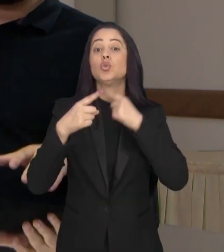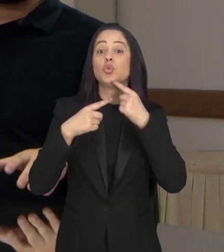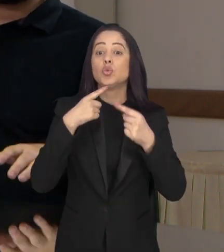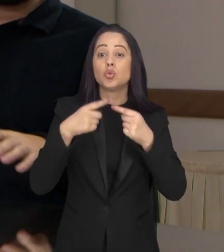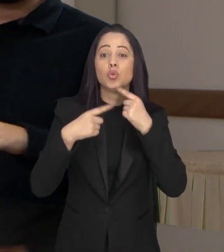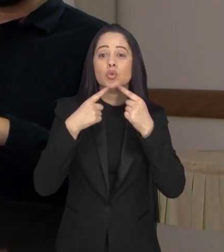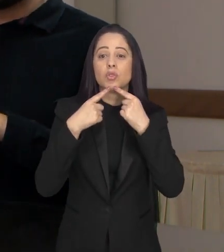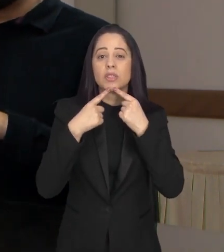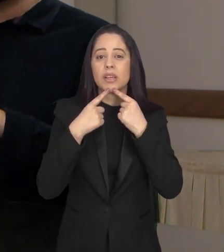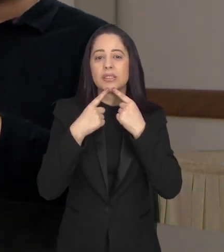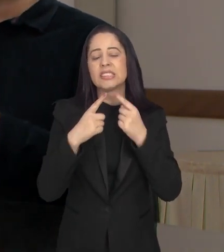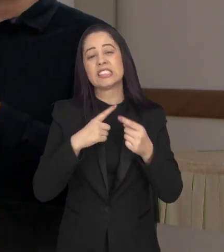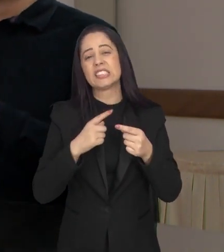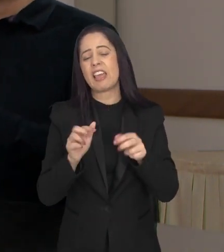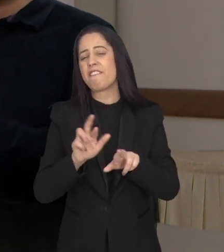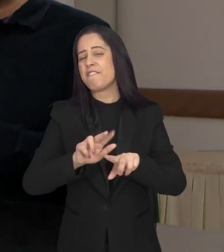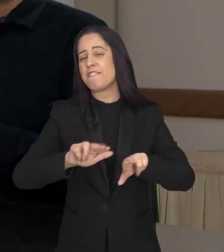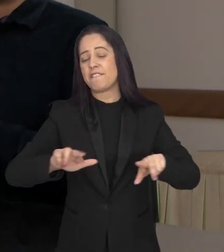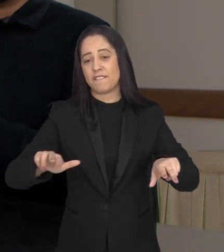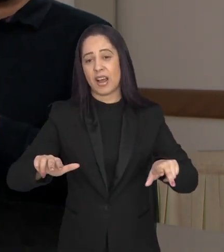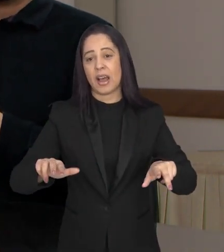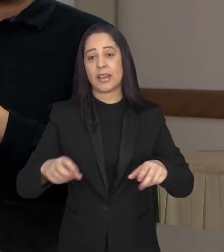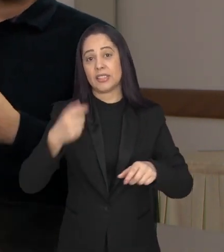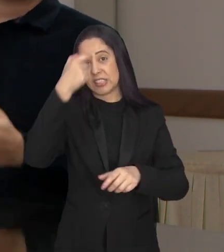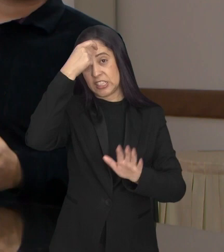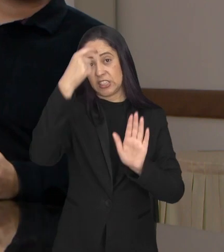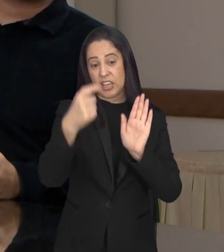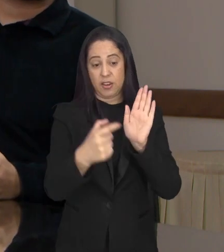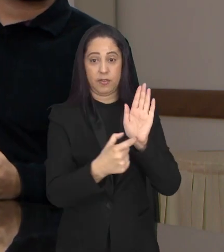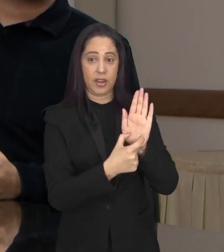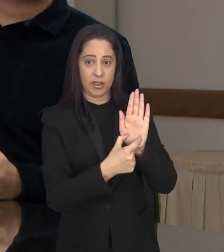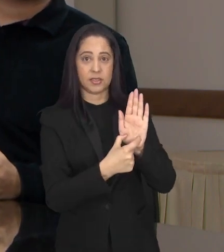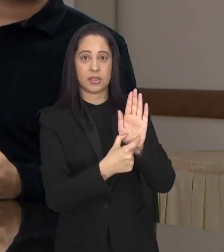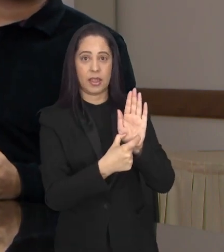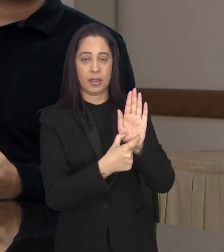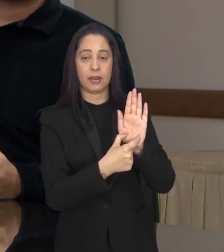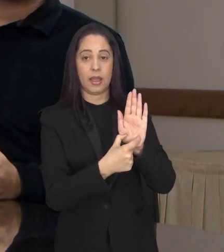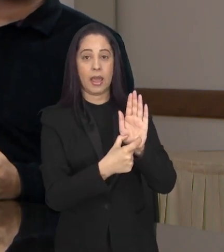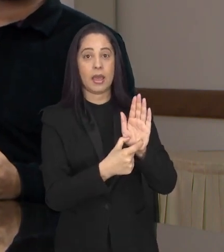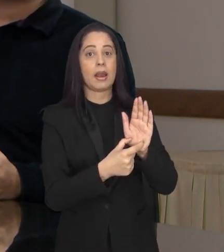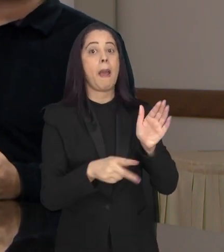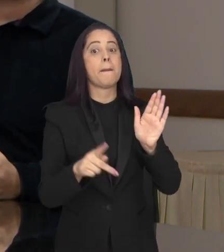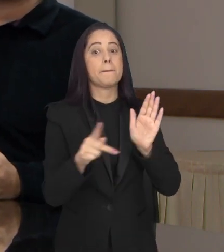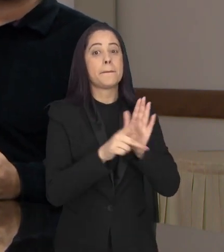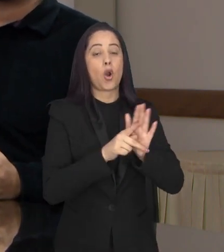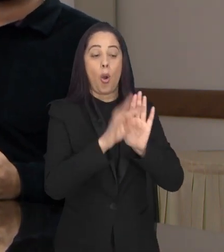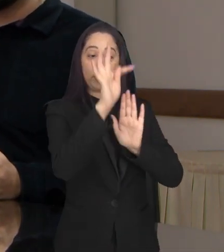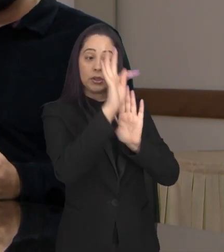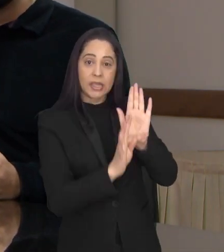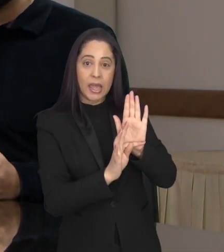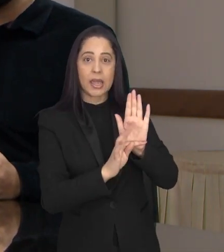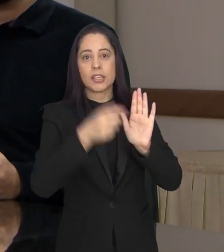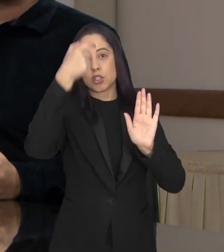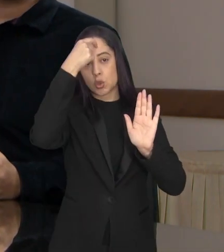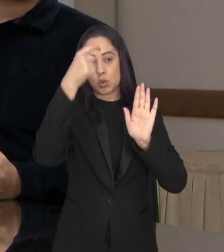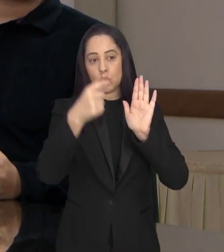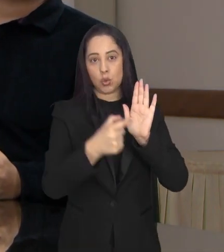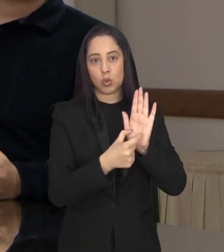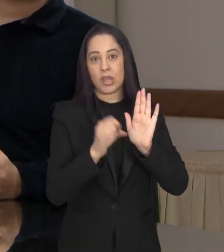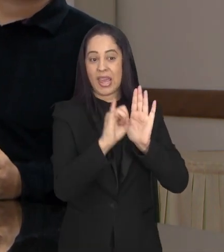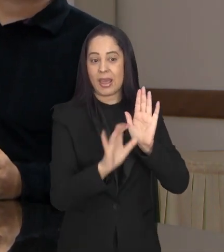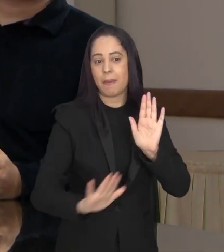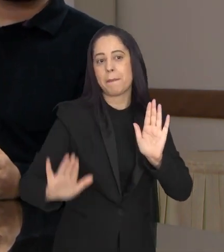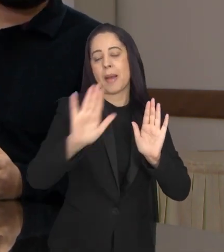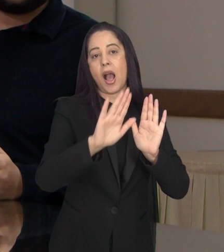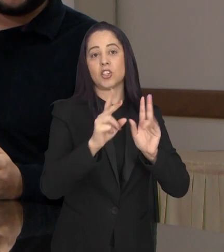As aplicações têm várias funcionalidades diferentes. Tem inteligências artificiais voltadas para geração de texto, de